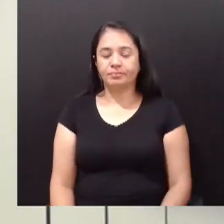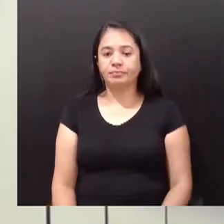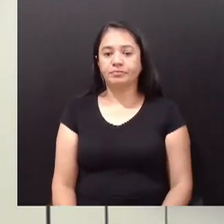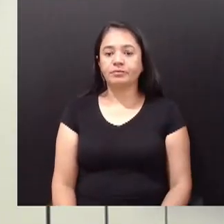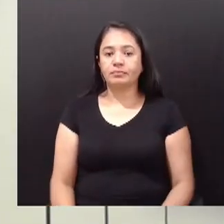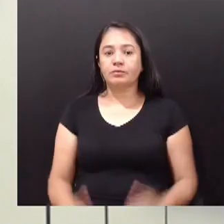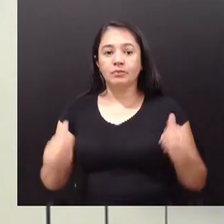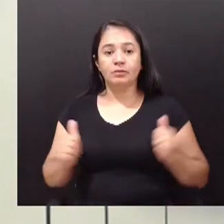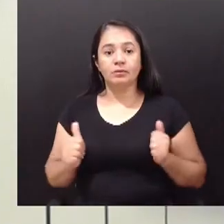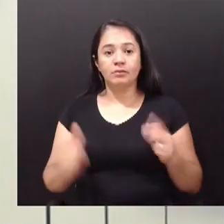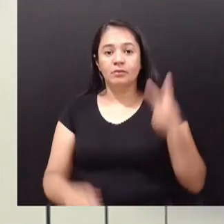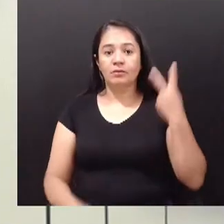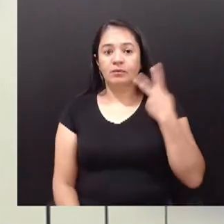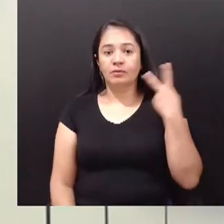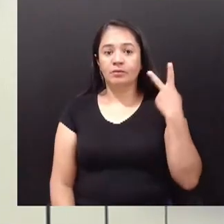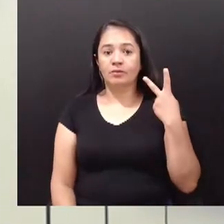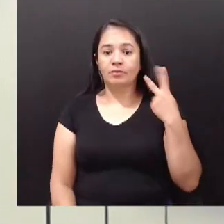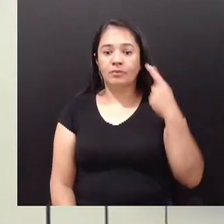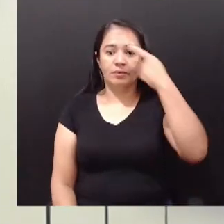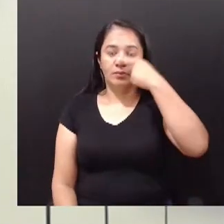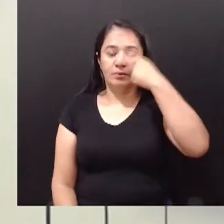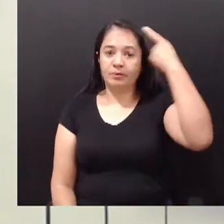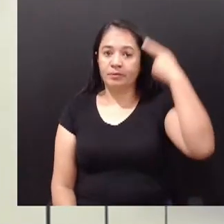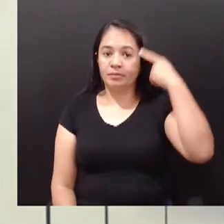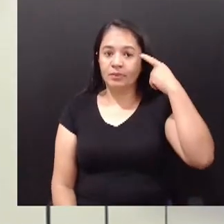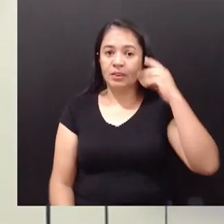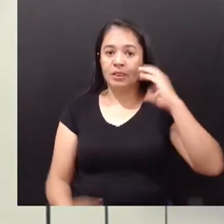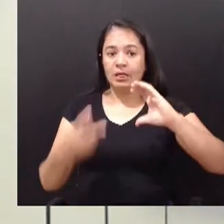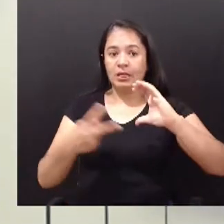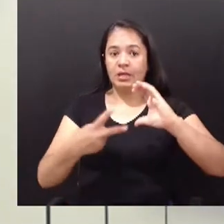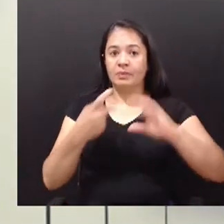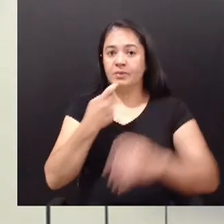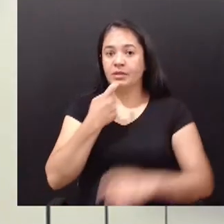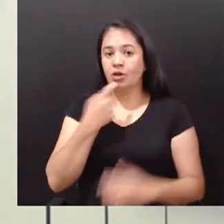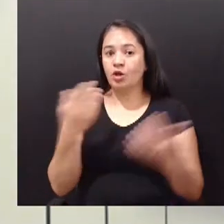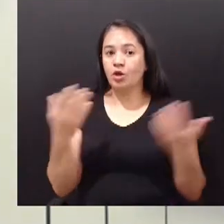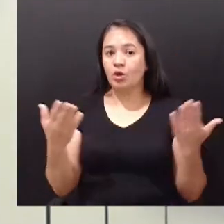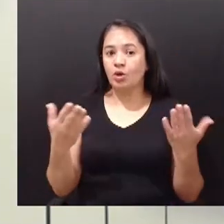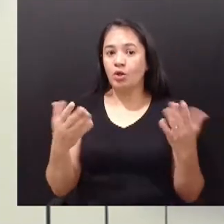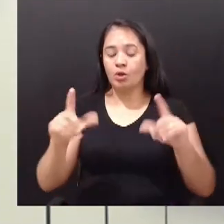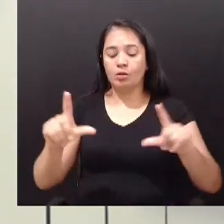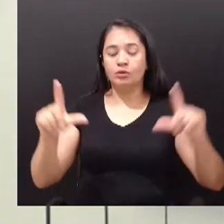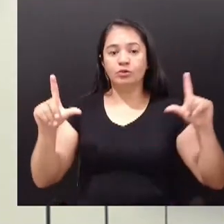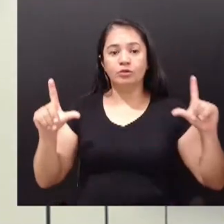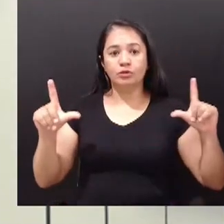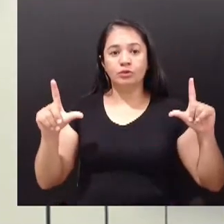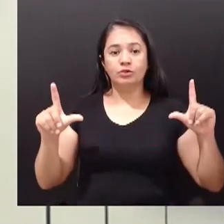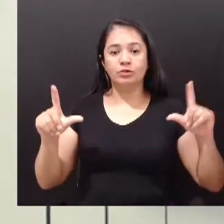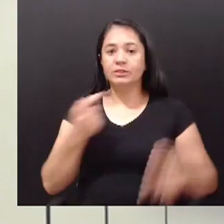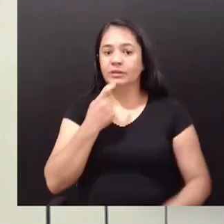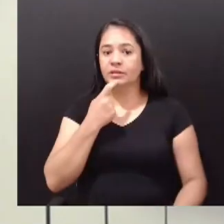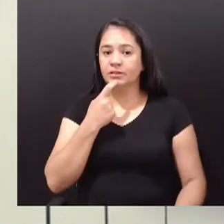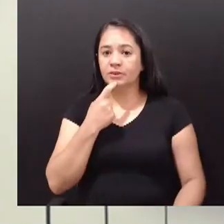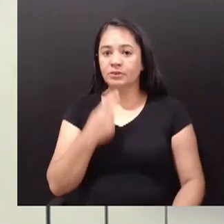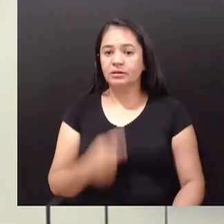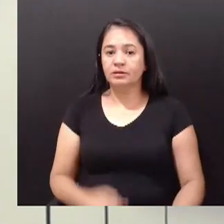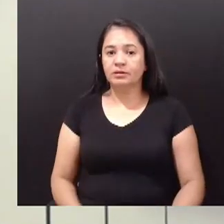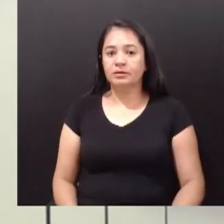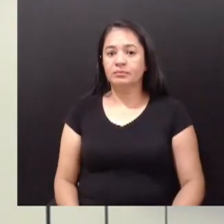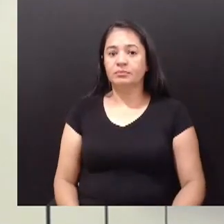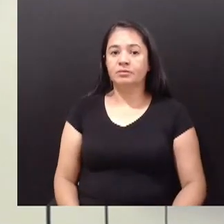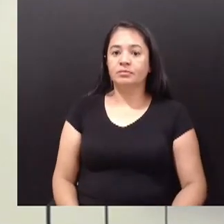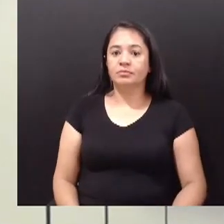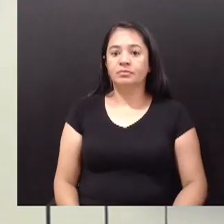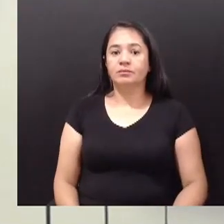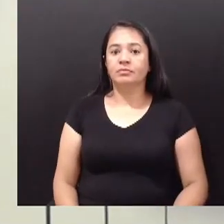vereadora Paola Miguel, Câmara de Campinas entrega o título de cidadão campineiro a um educador e produtor